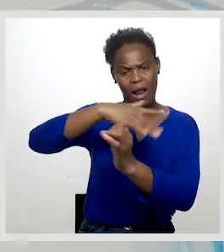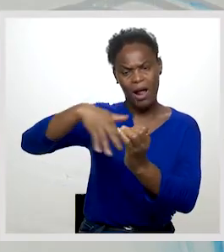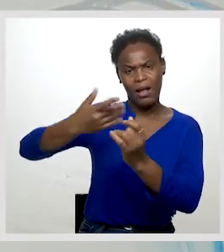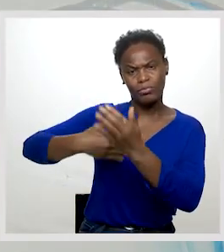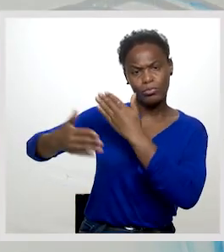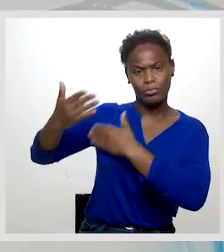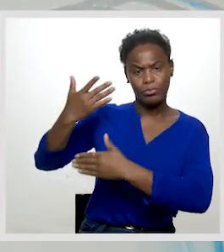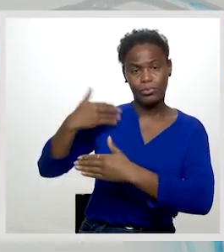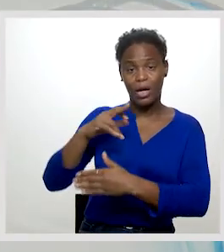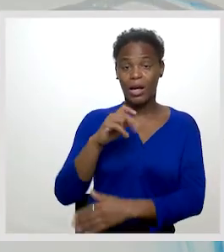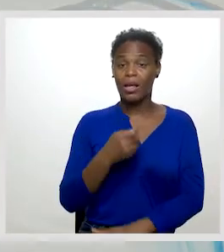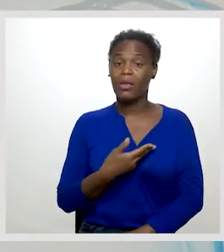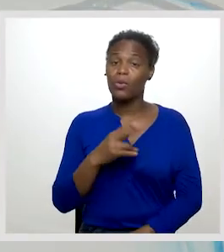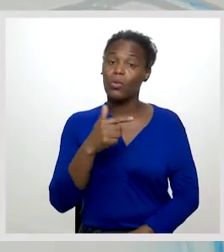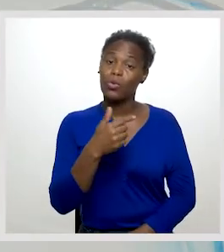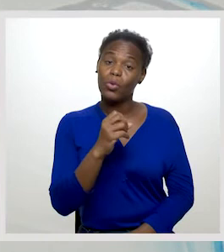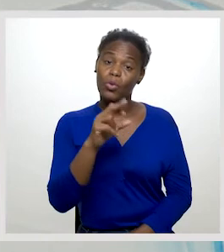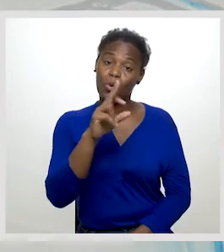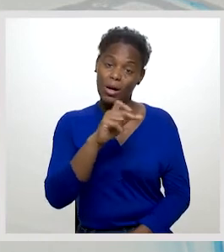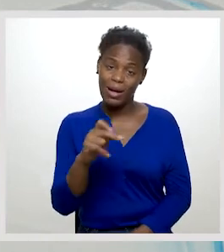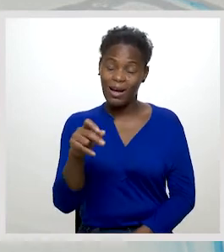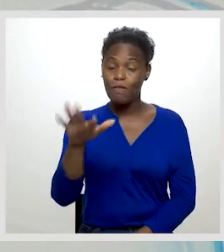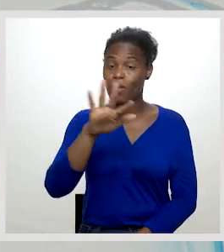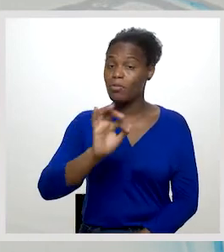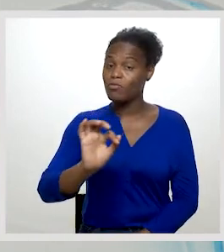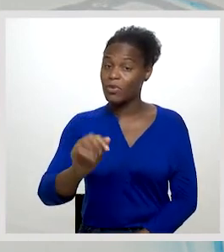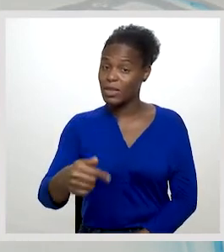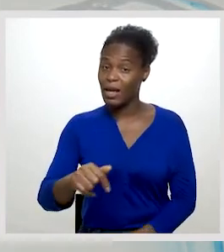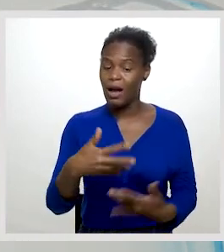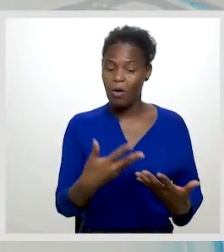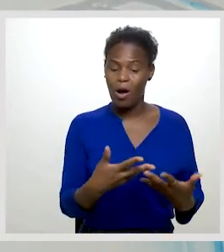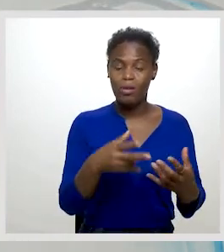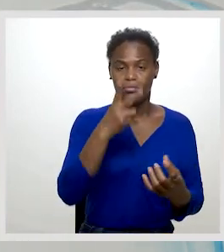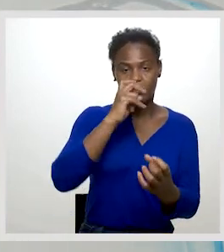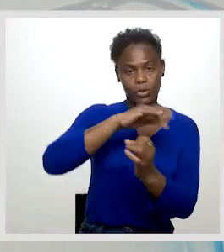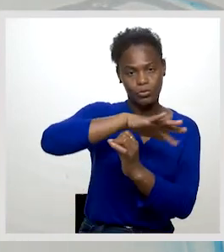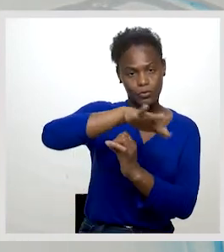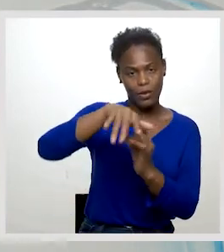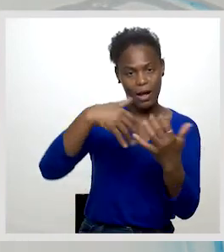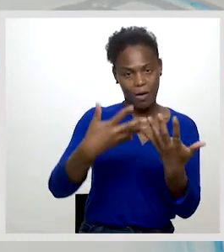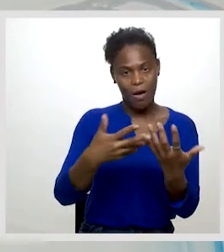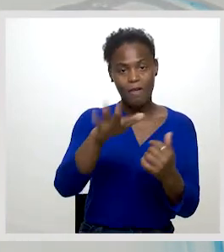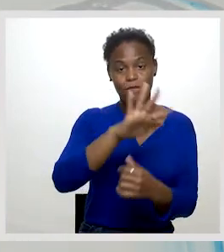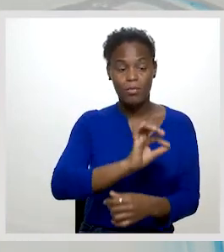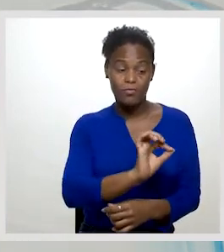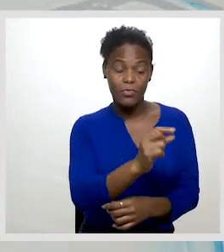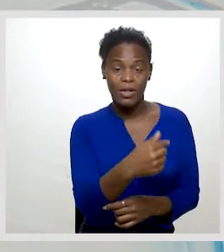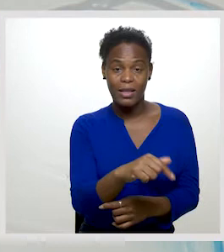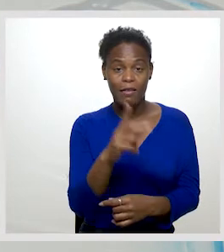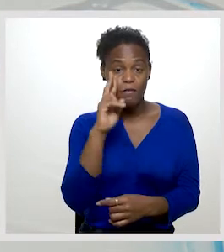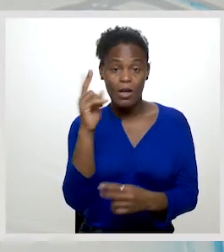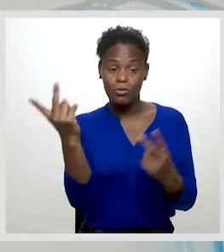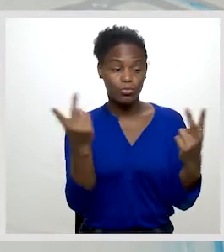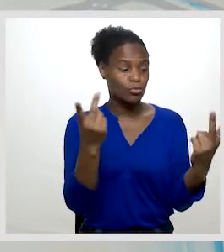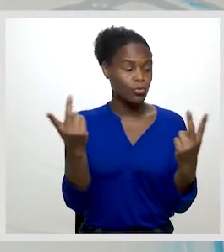sabemos que a atmosfera redutora tinha a sua composição e a atmosfera atual tem a sua composição. Vendo as duas